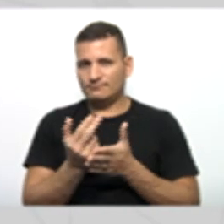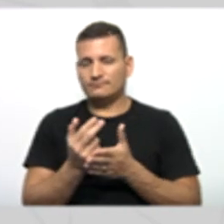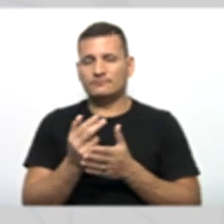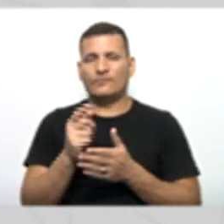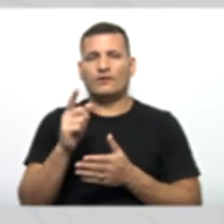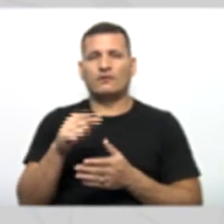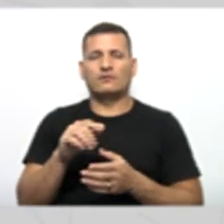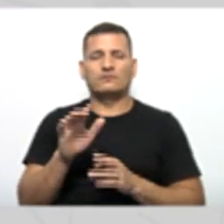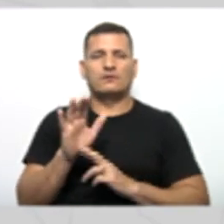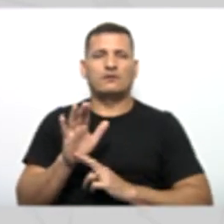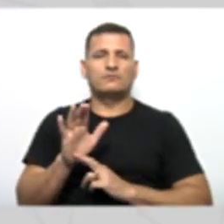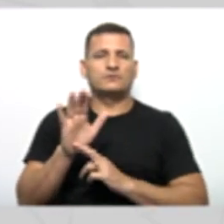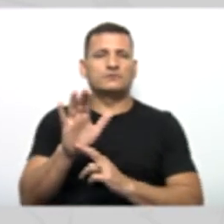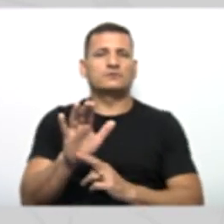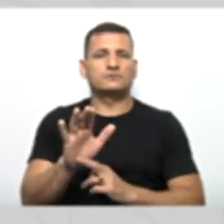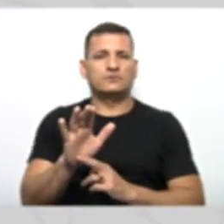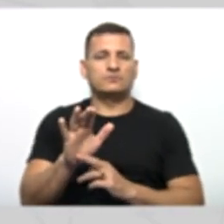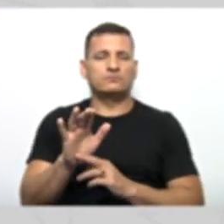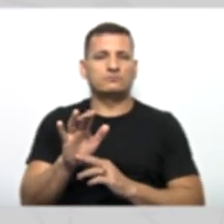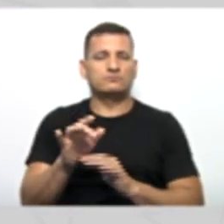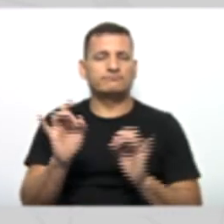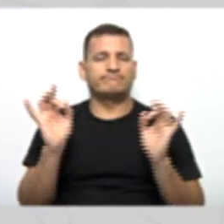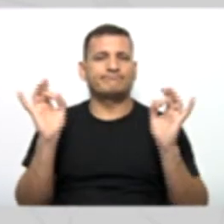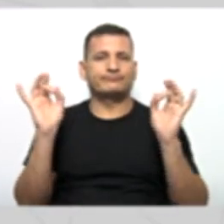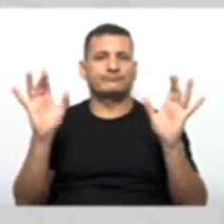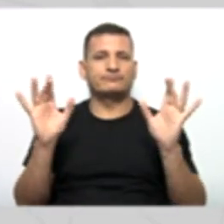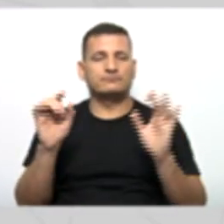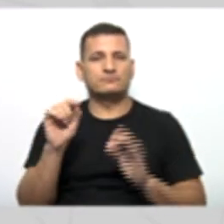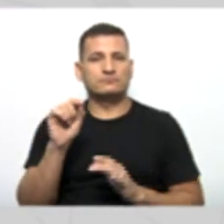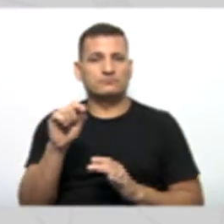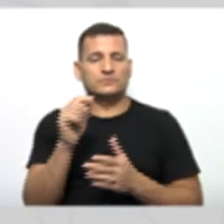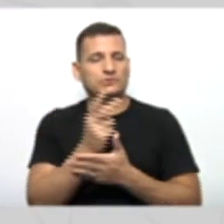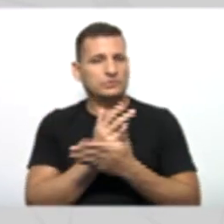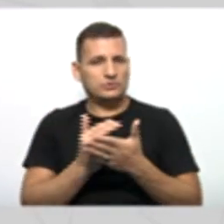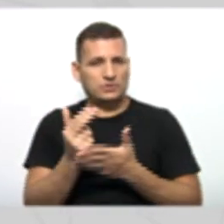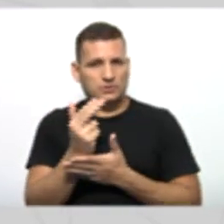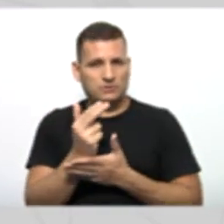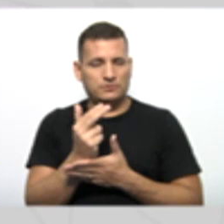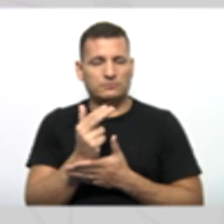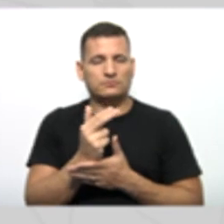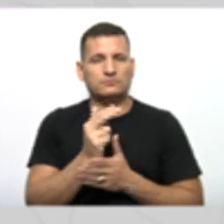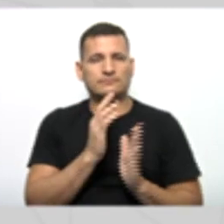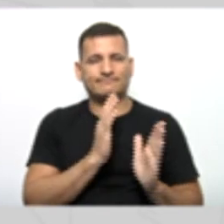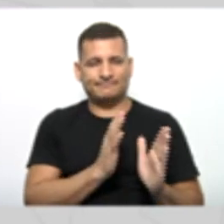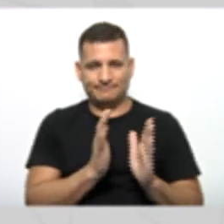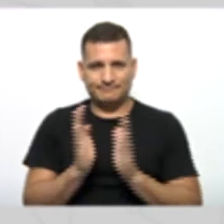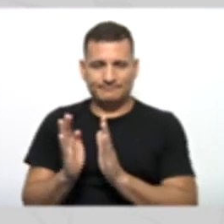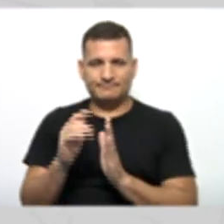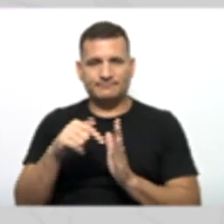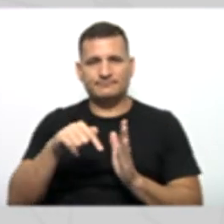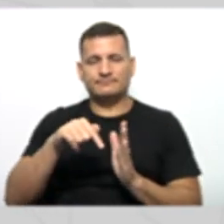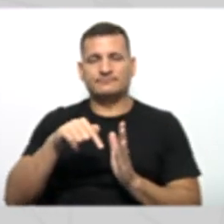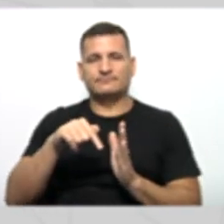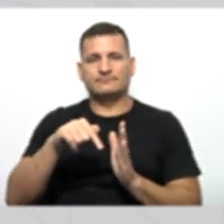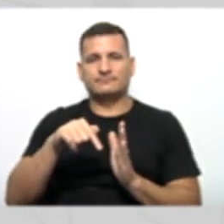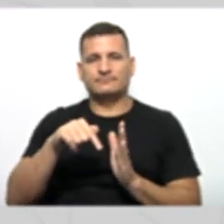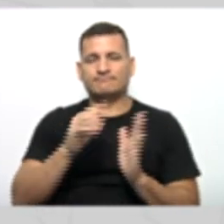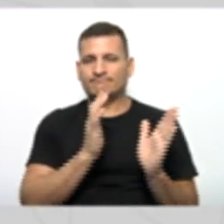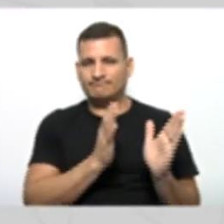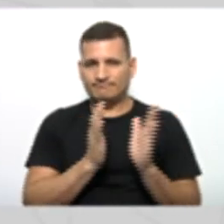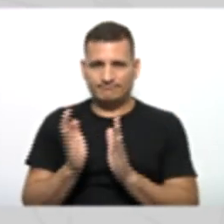representação especial dos diagramas de sequência. Olha aí, gente, ó. É